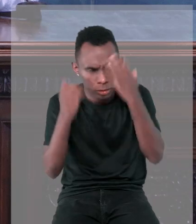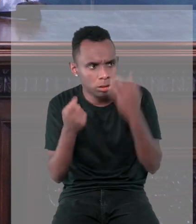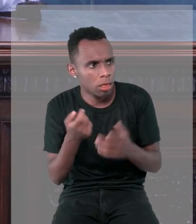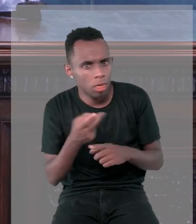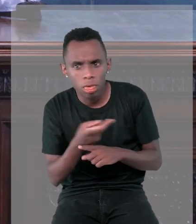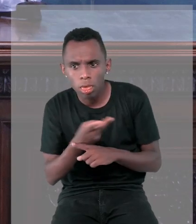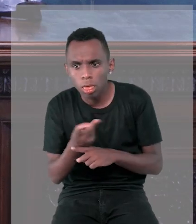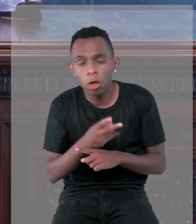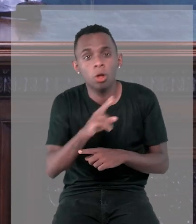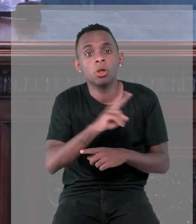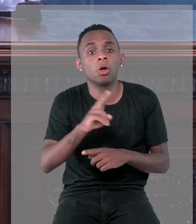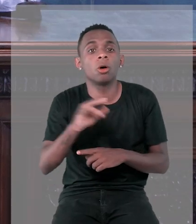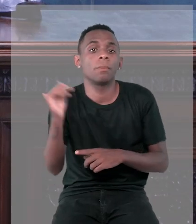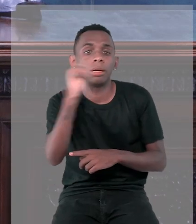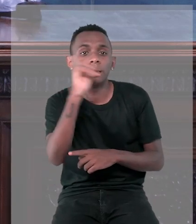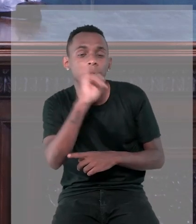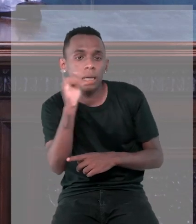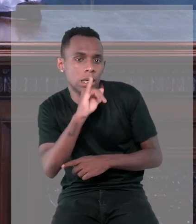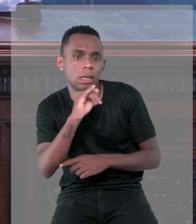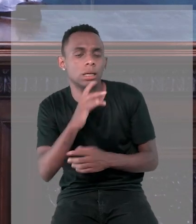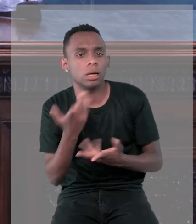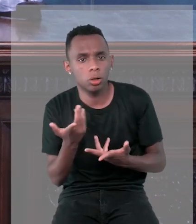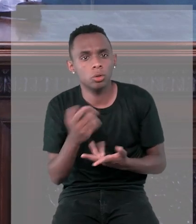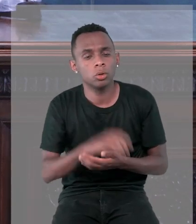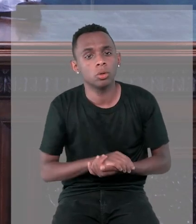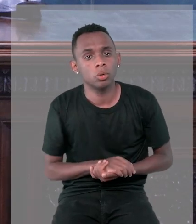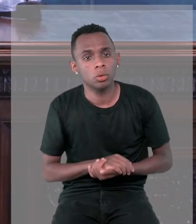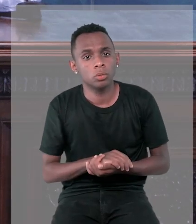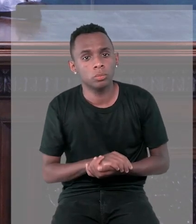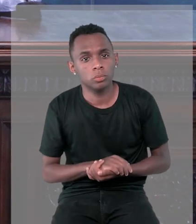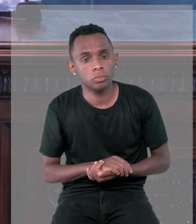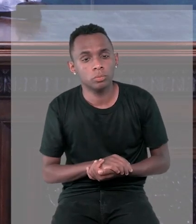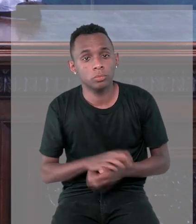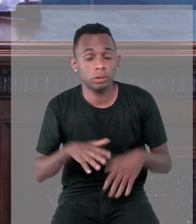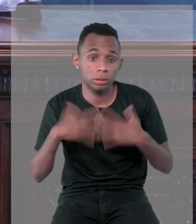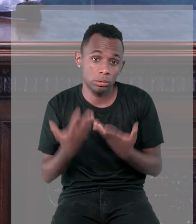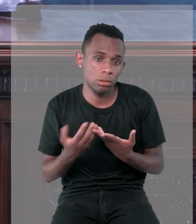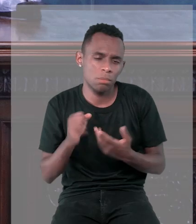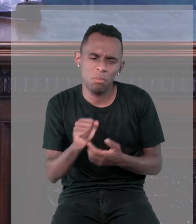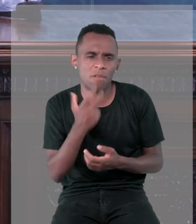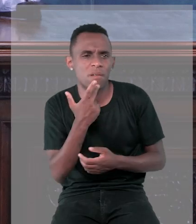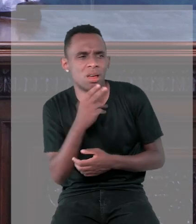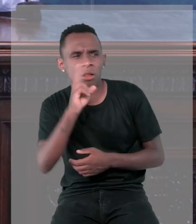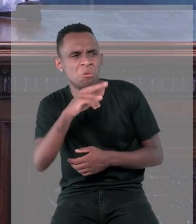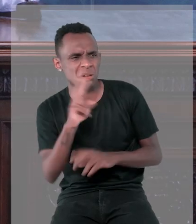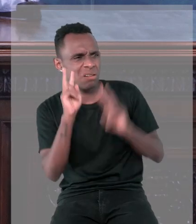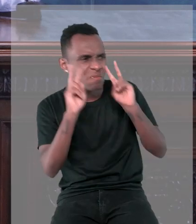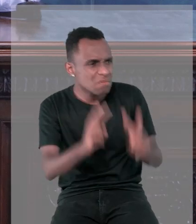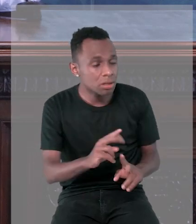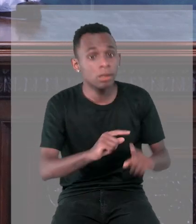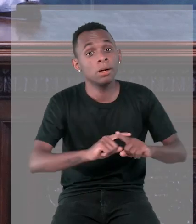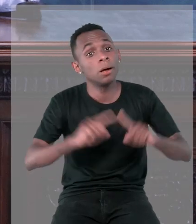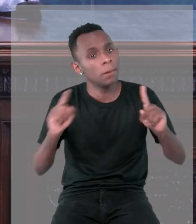que tem nome italiano, né? Que tem um cello, né? Não sei o que lá, o cello. Né? Então ele pode até negar que ele nunca viu Família Soprano,